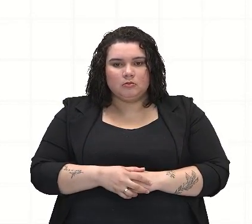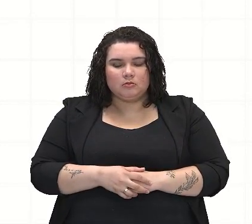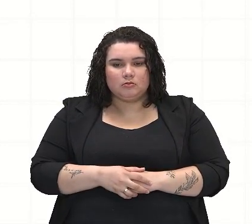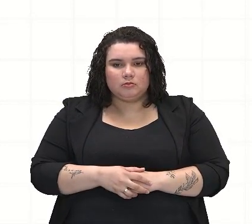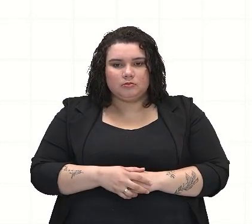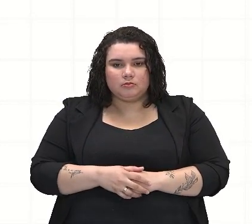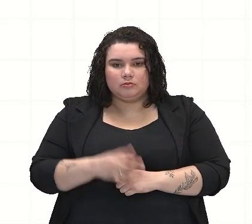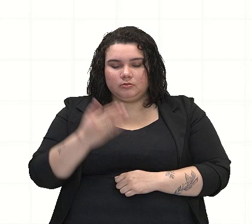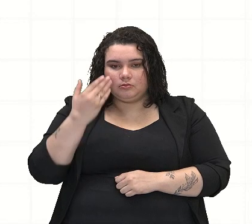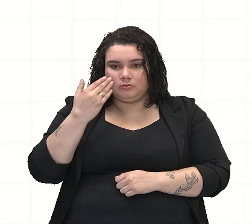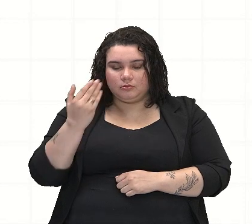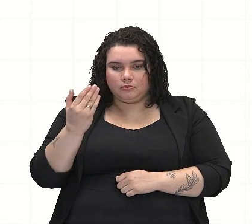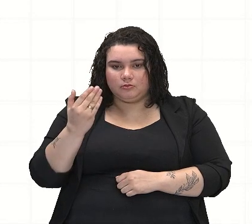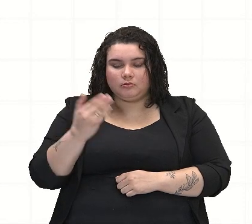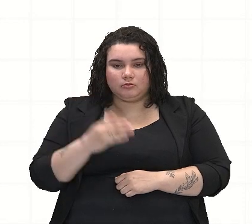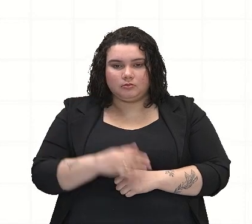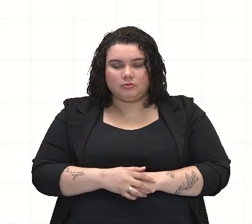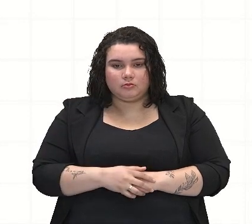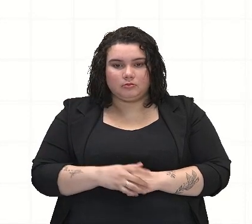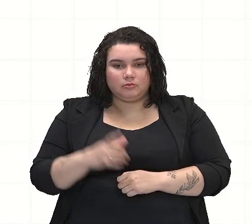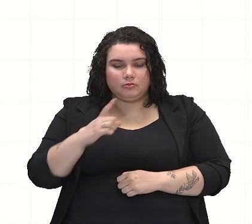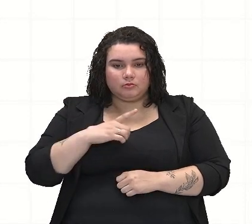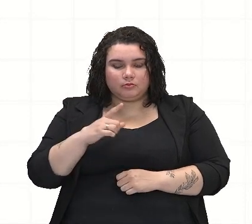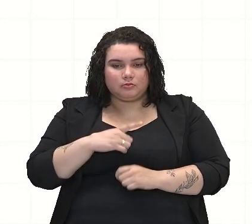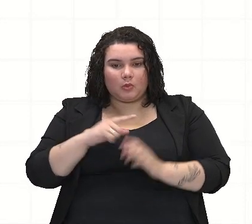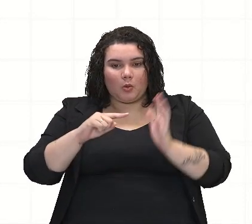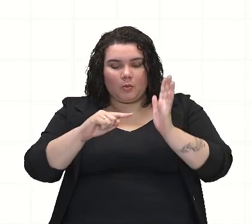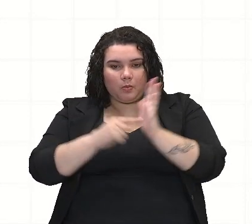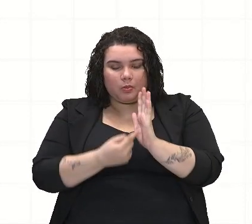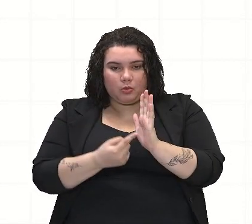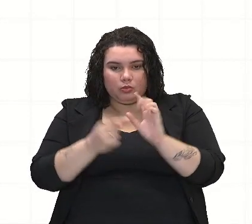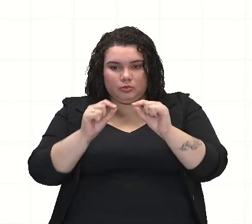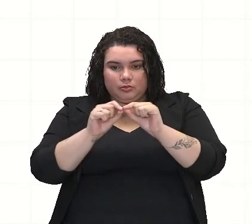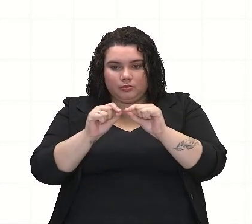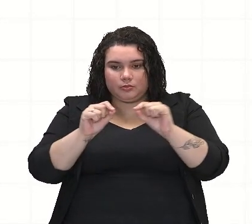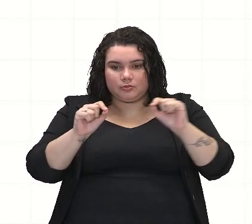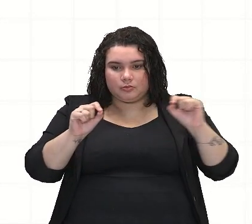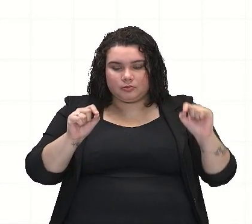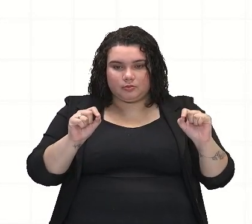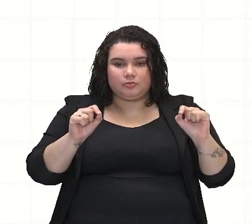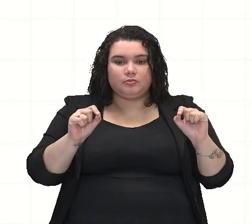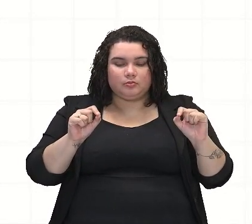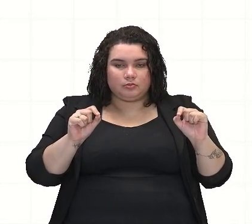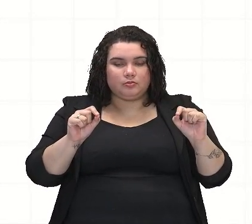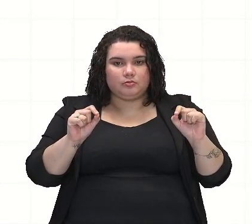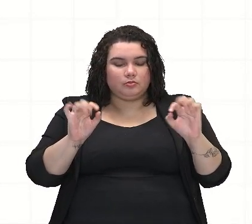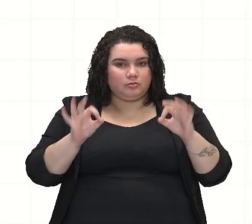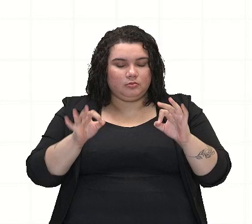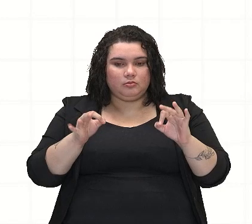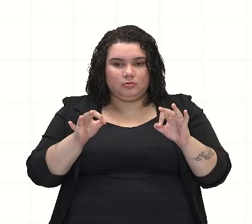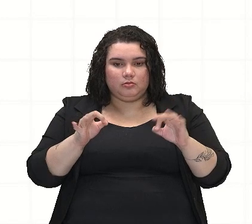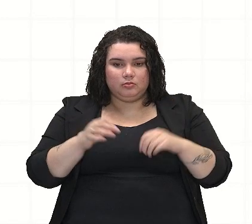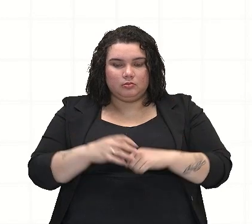um ponto que vai intersectar, né, as duas semicircunferências.